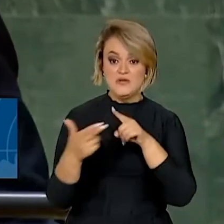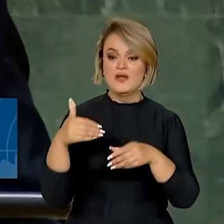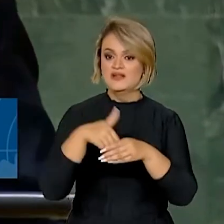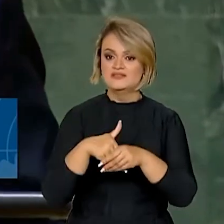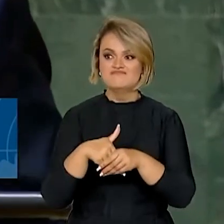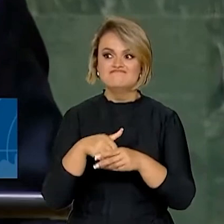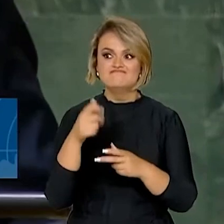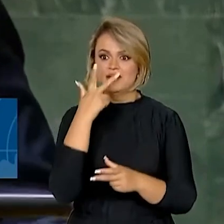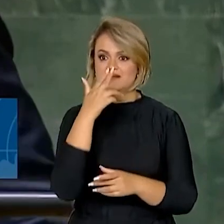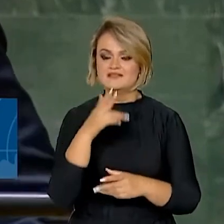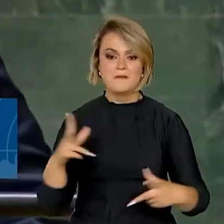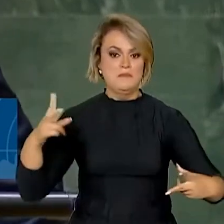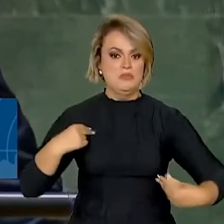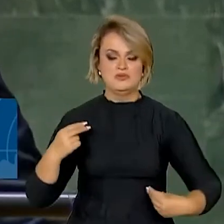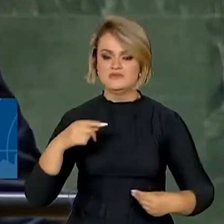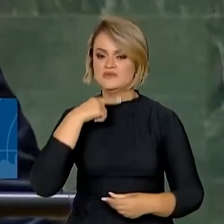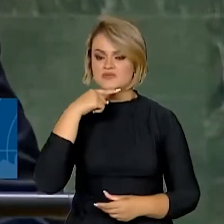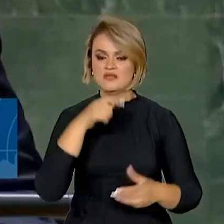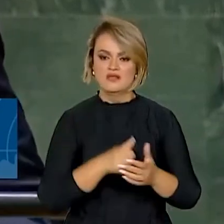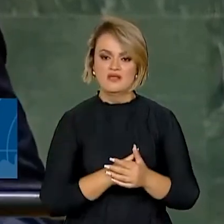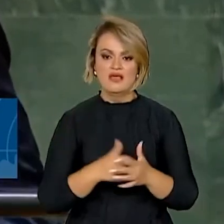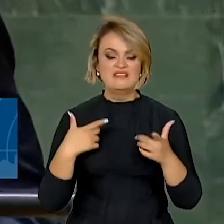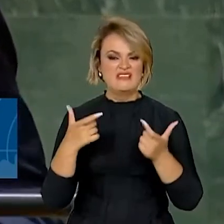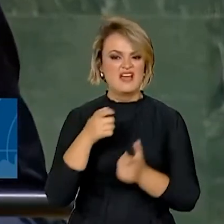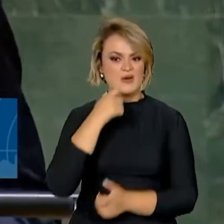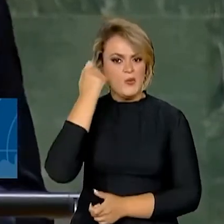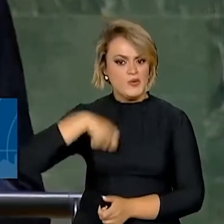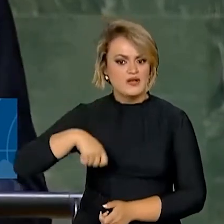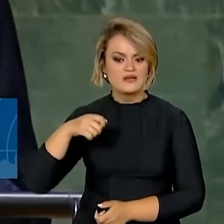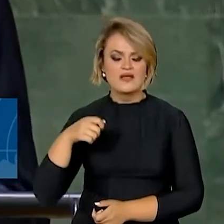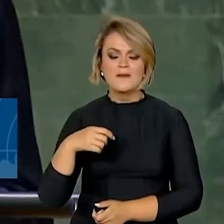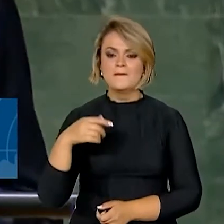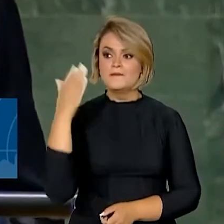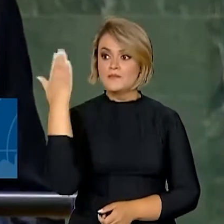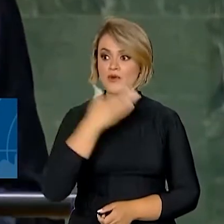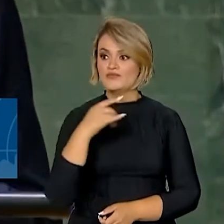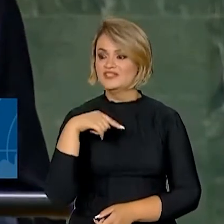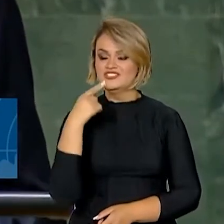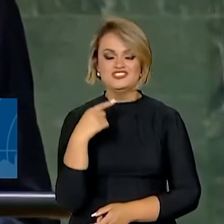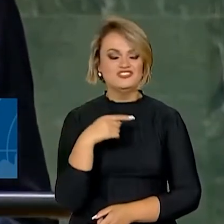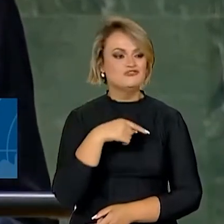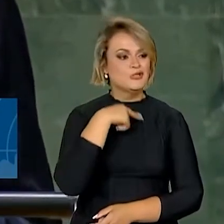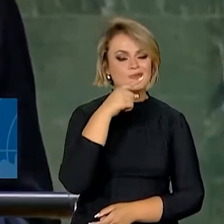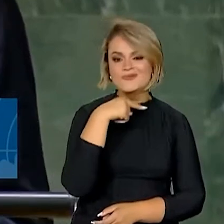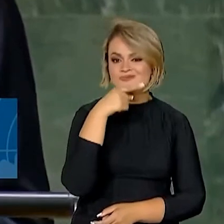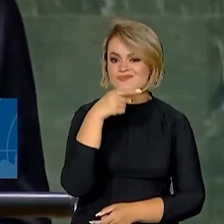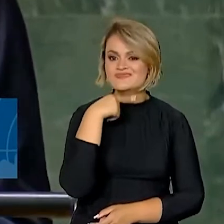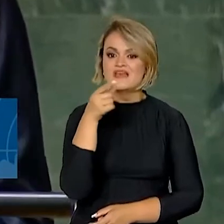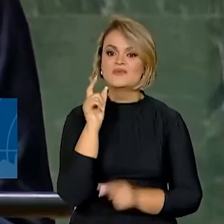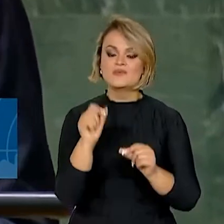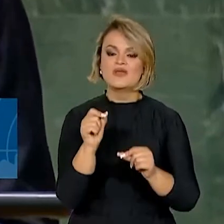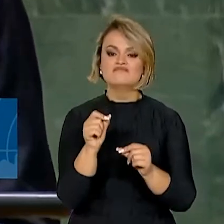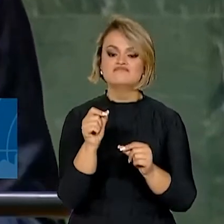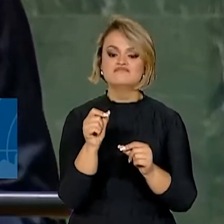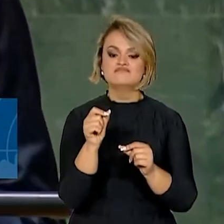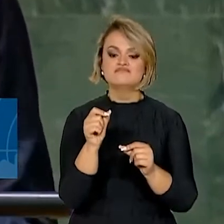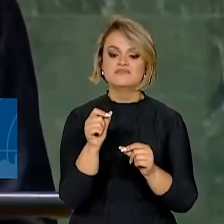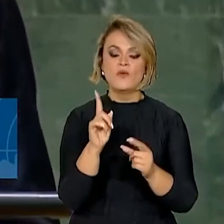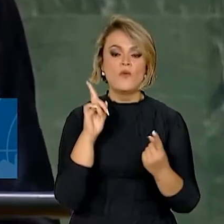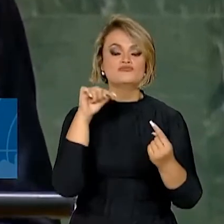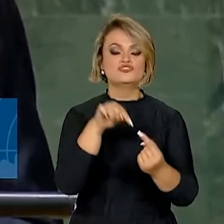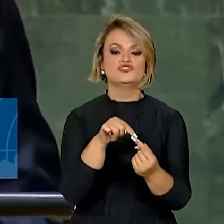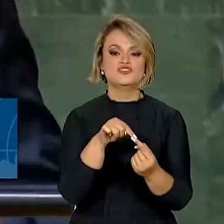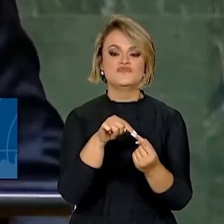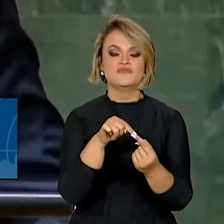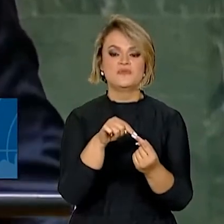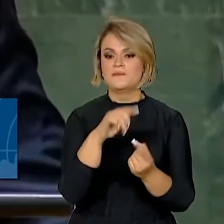democráticas. A guerra na Ucrânia escancara a nossa incapacidade coletiva de fazer prevalecer os